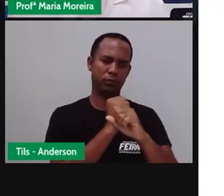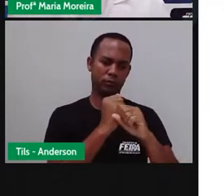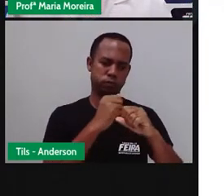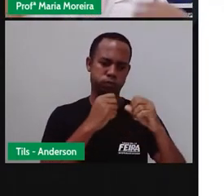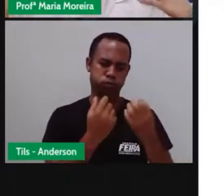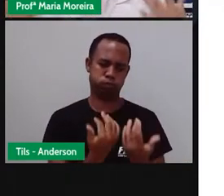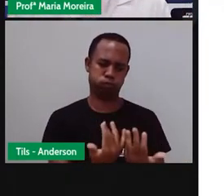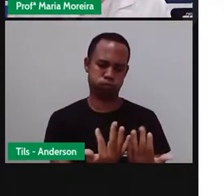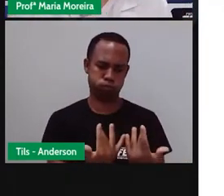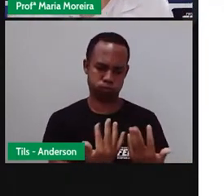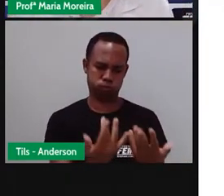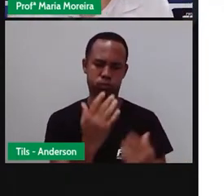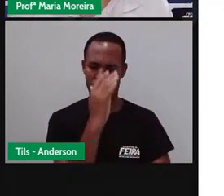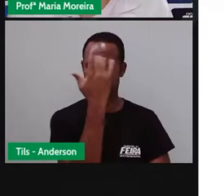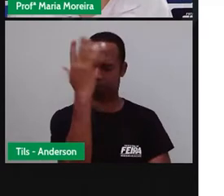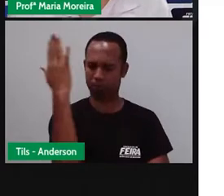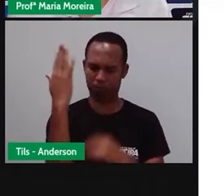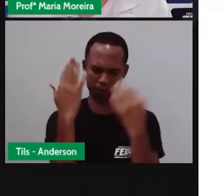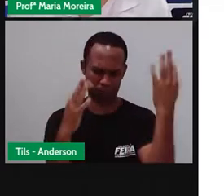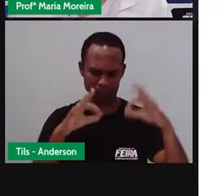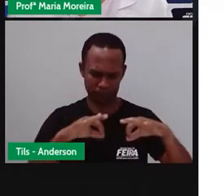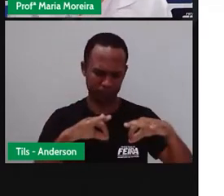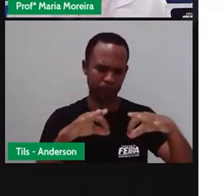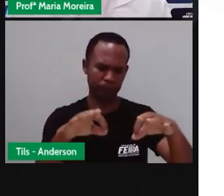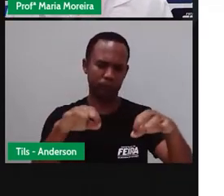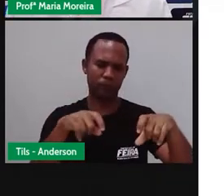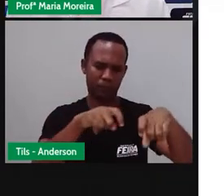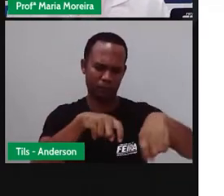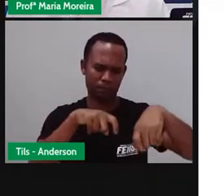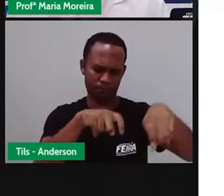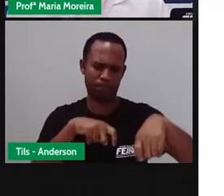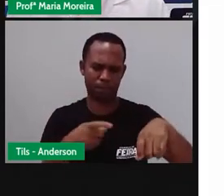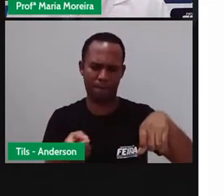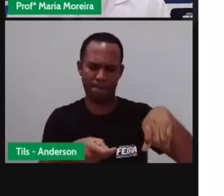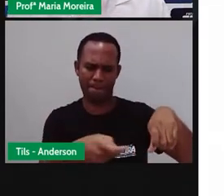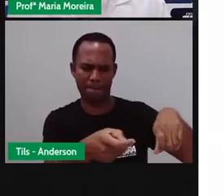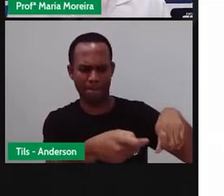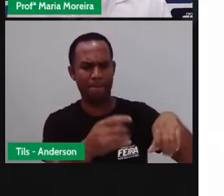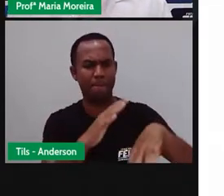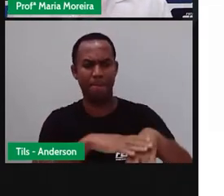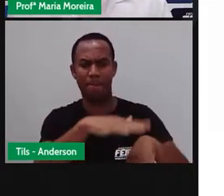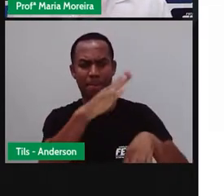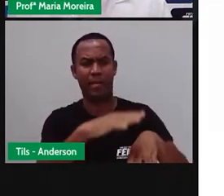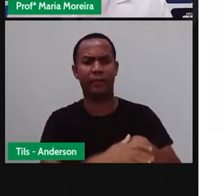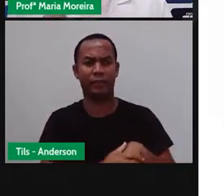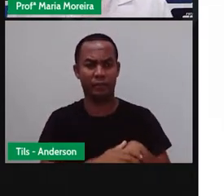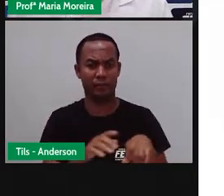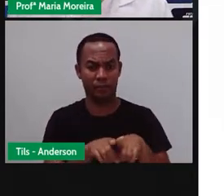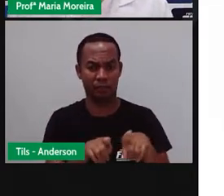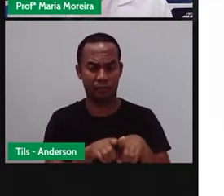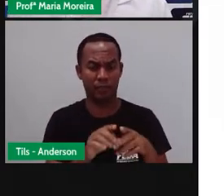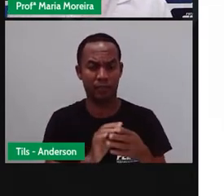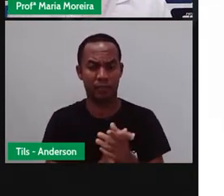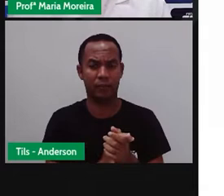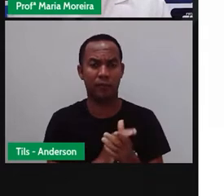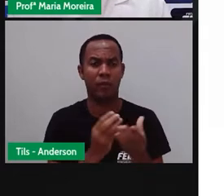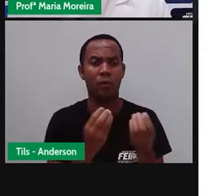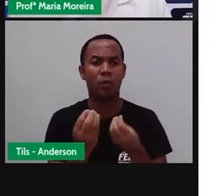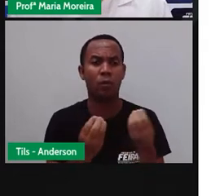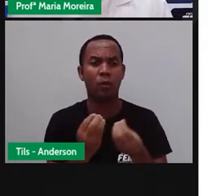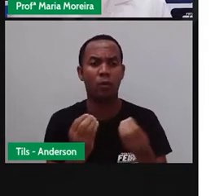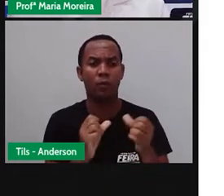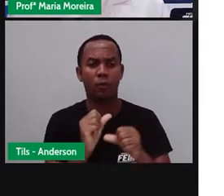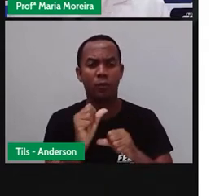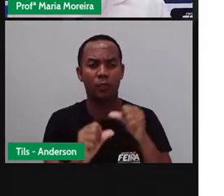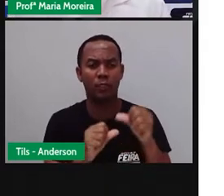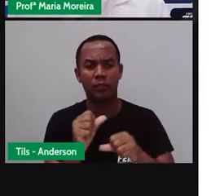pastagens, para aumentar as plantações, porque as pessoas consumiam mais, né? E esse processo modificou